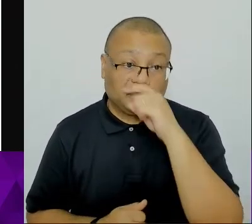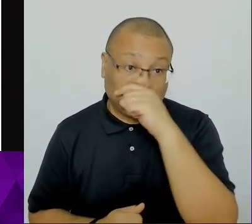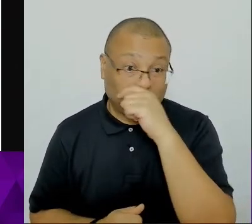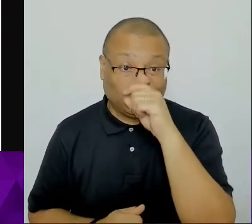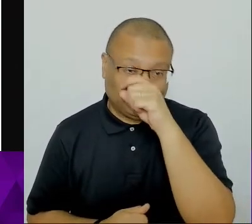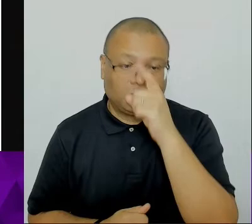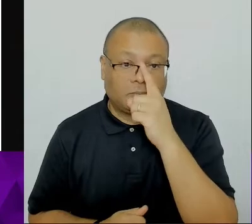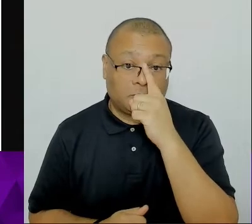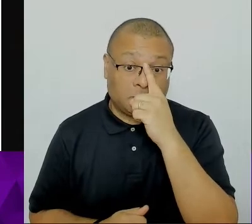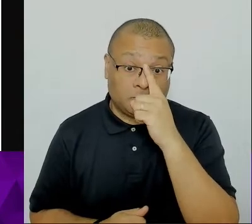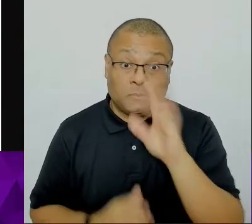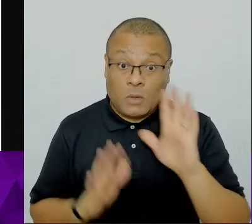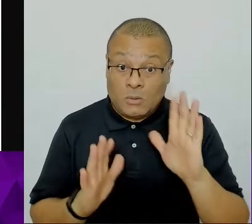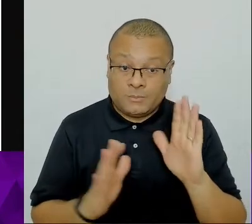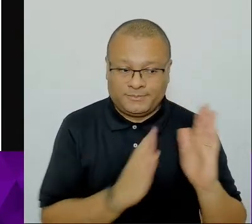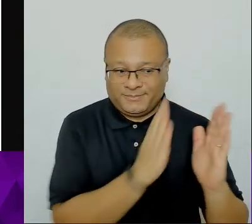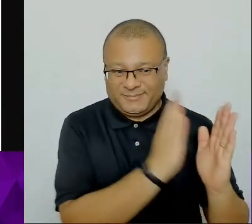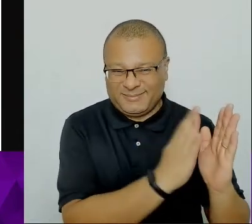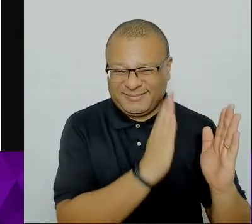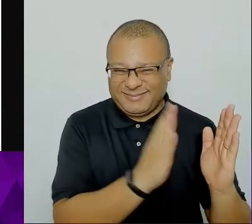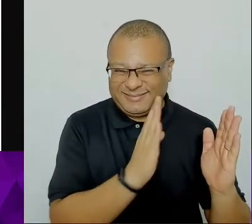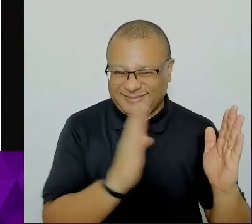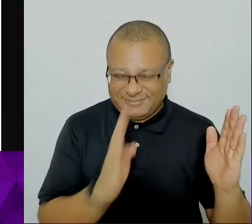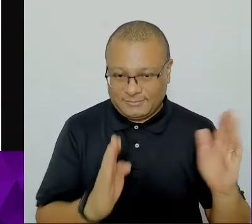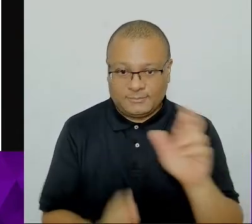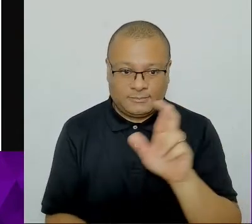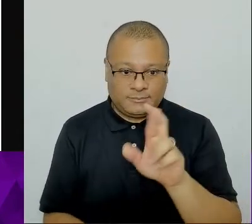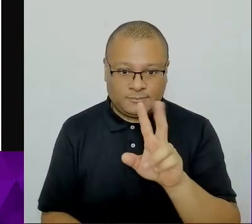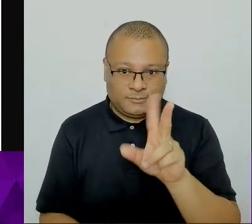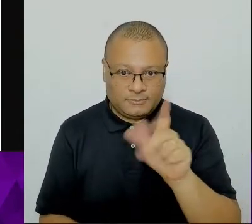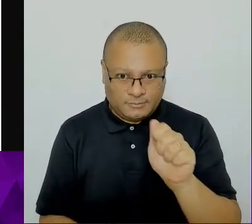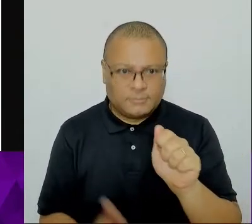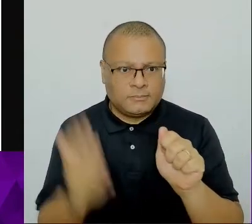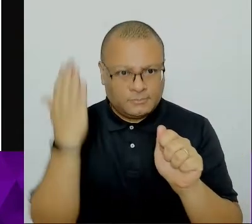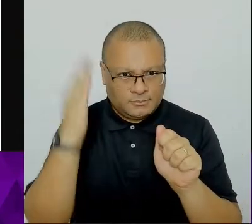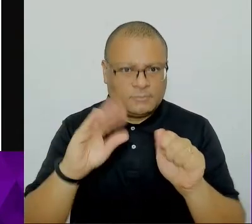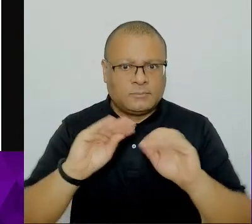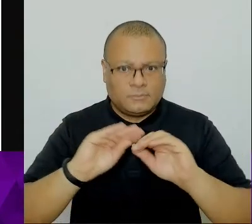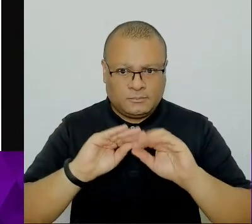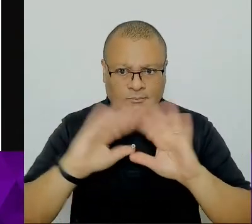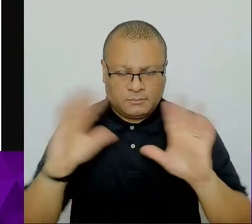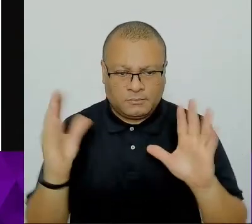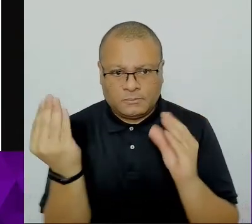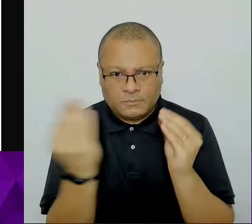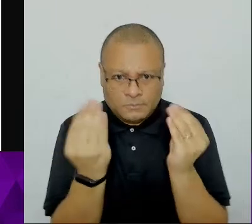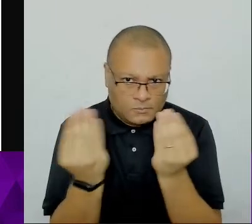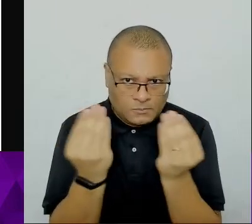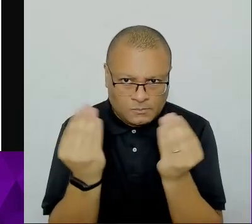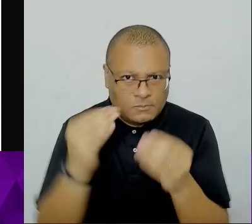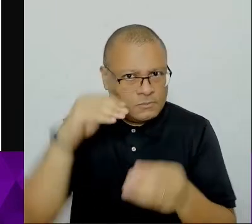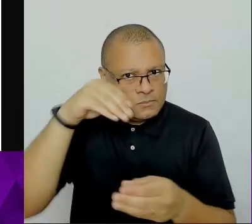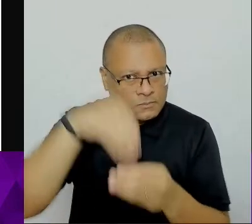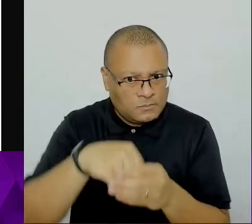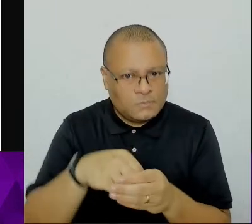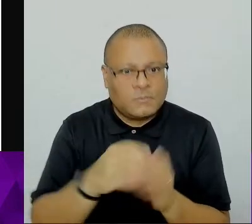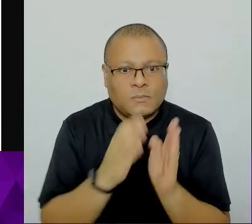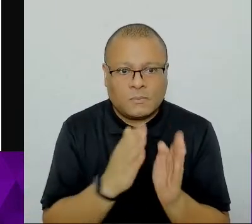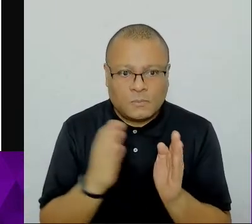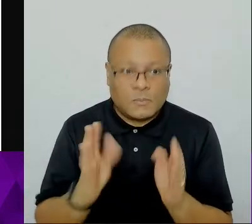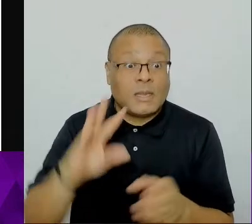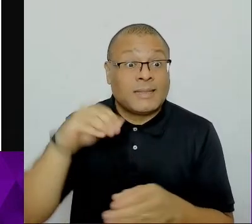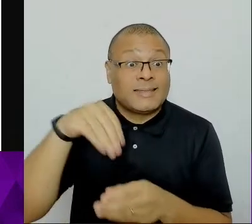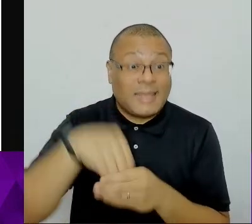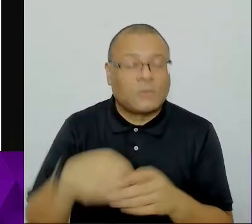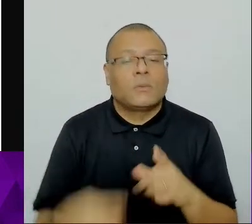Então, da parte do Riva, de Speech Recognition, né, como que funciona o fluxo, então dentro